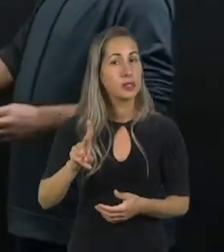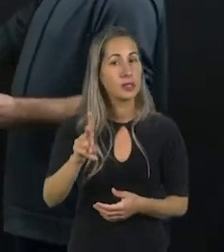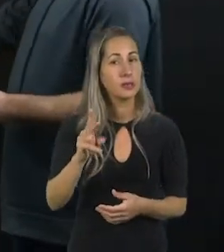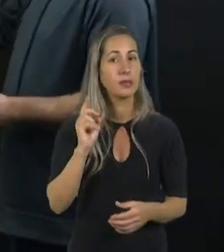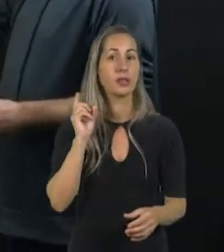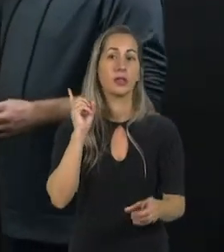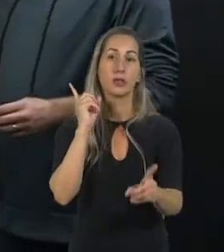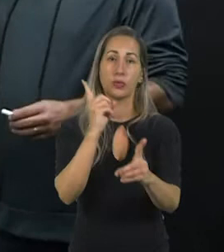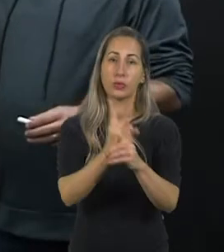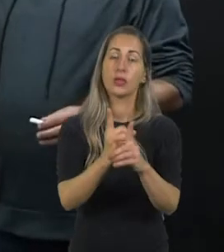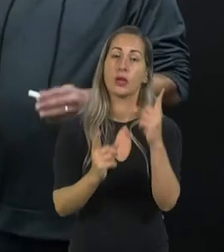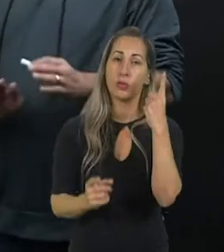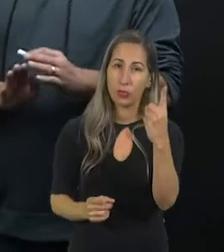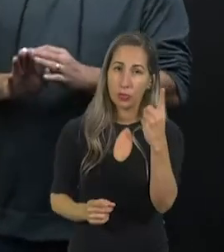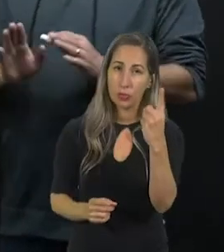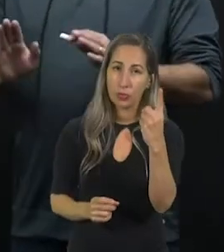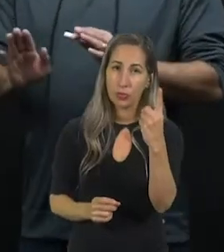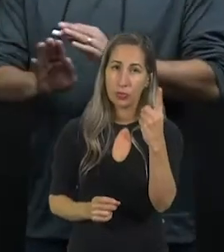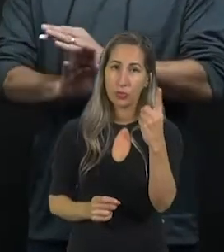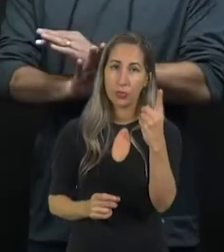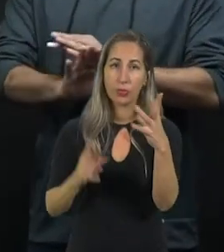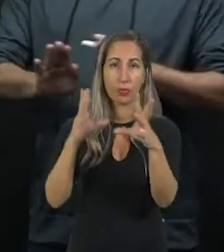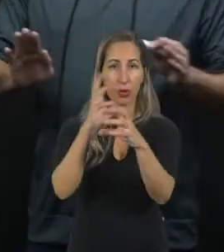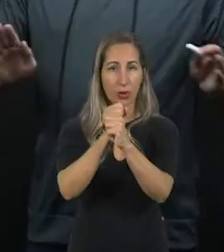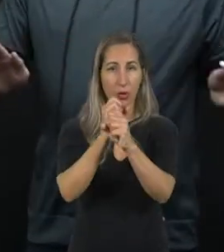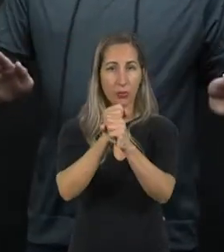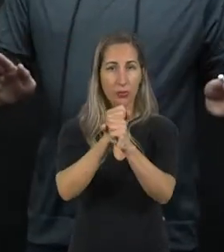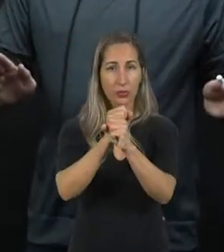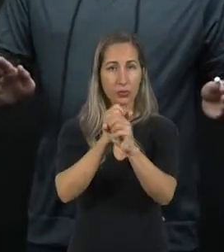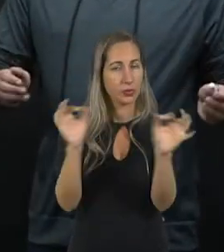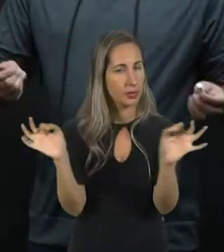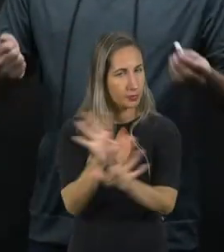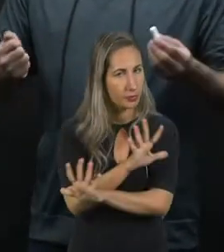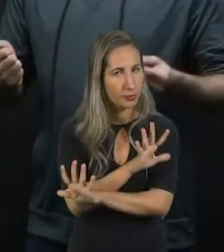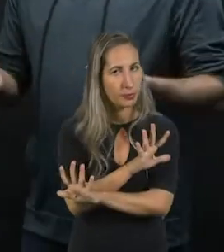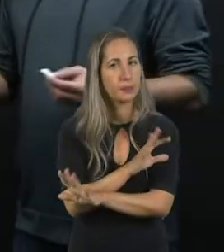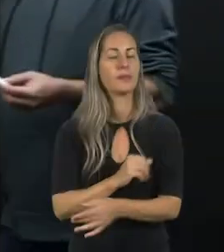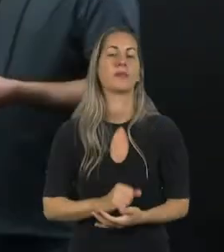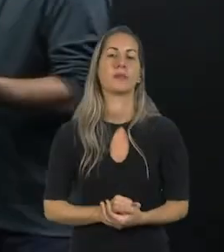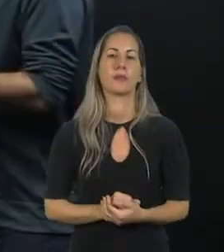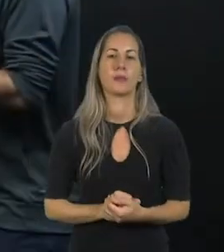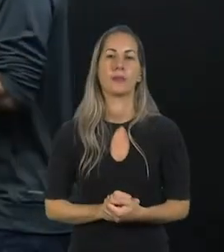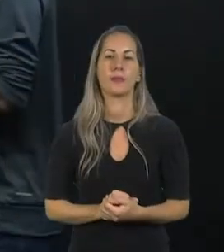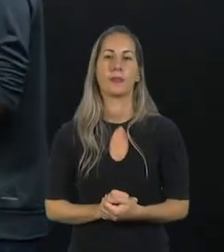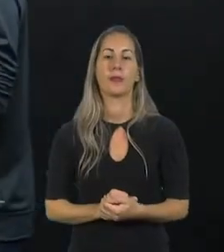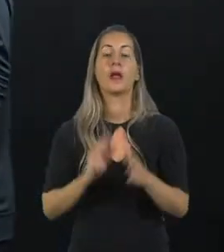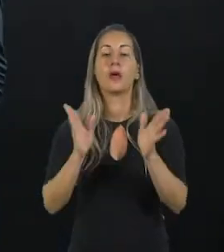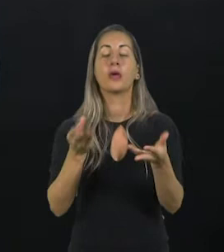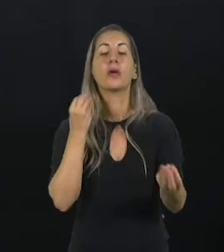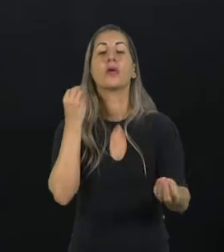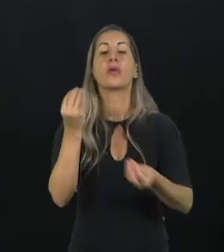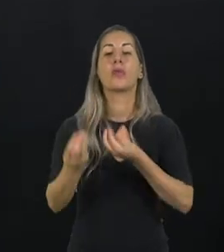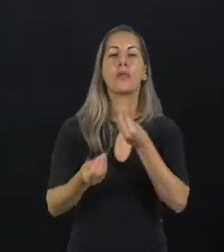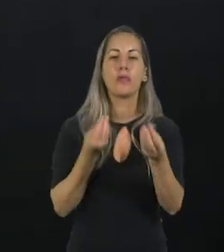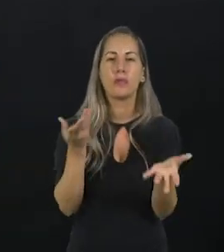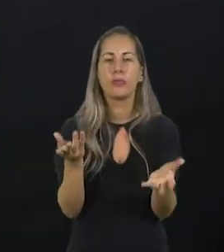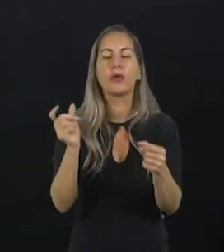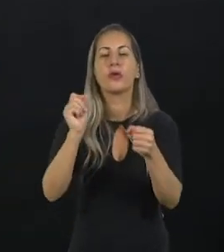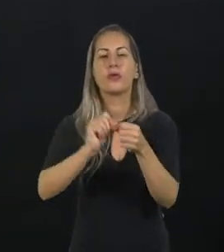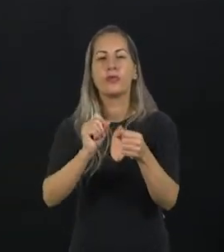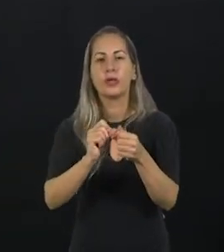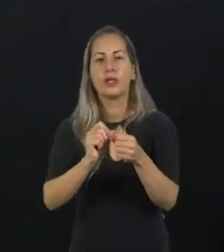você chegar no número 1, a sua decomposição aí parou. Agora, como é que é feita